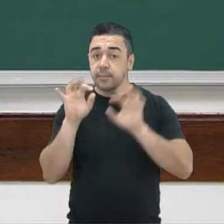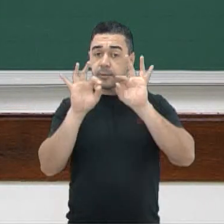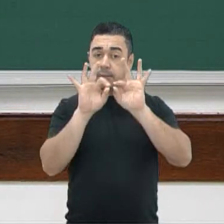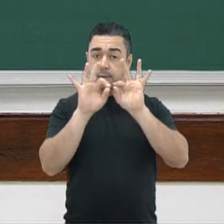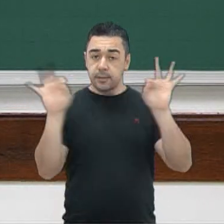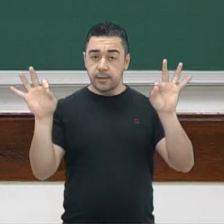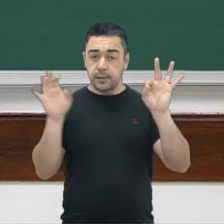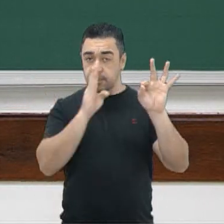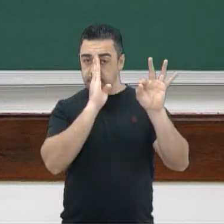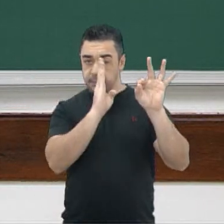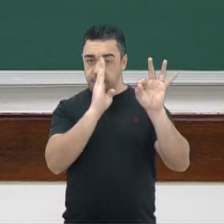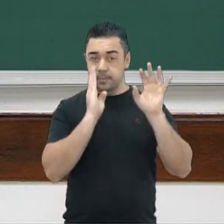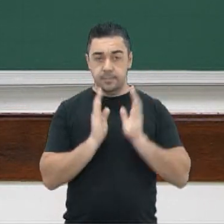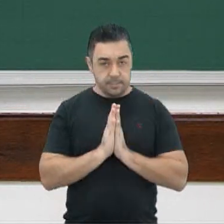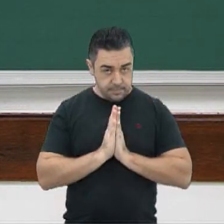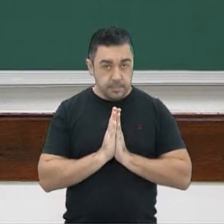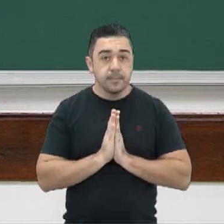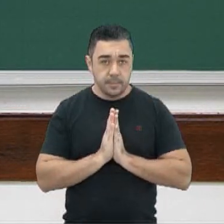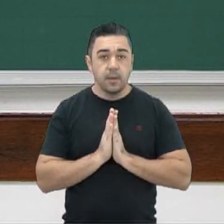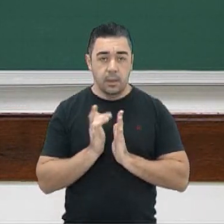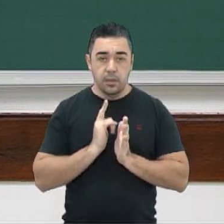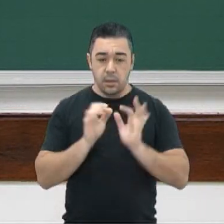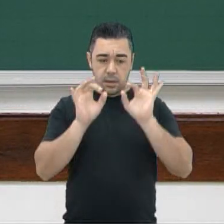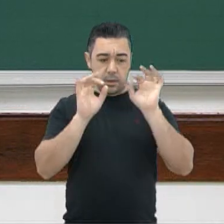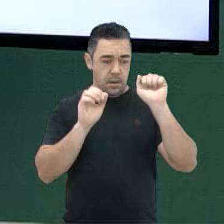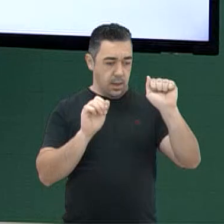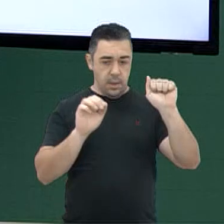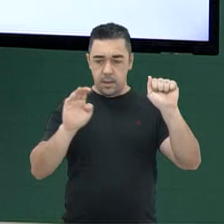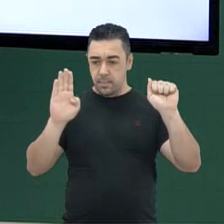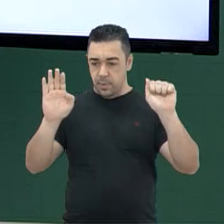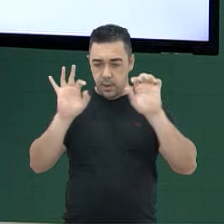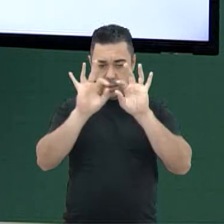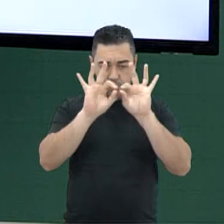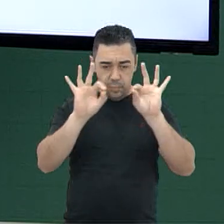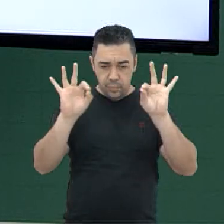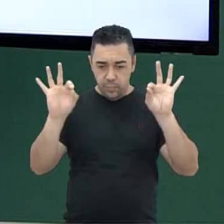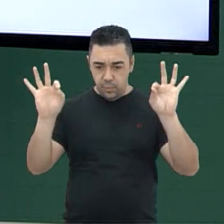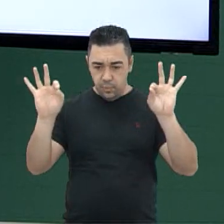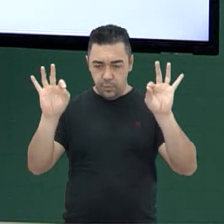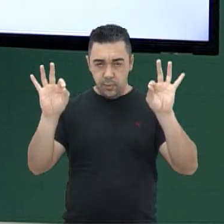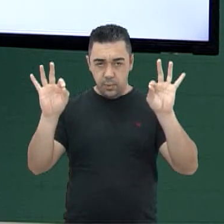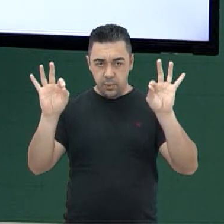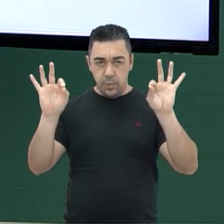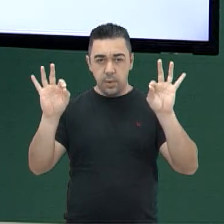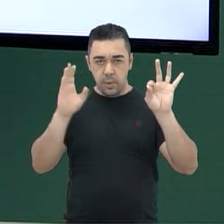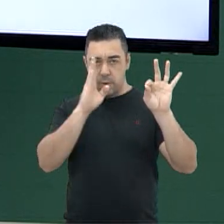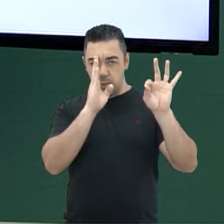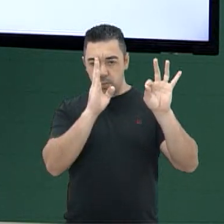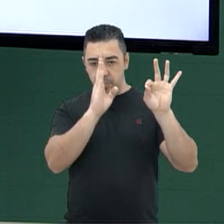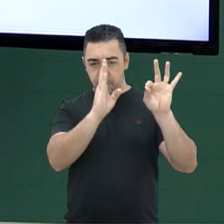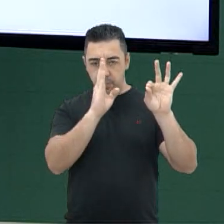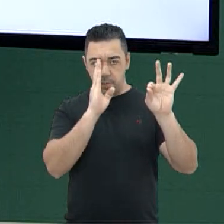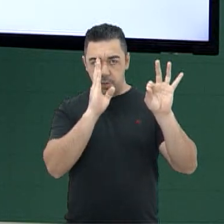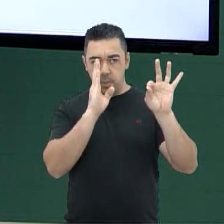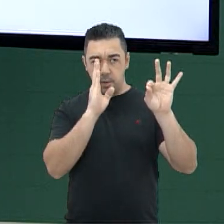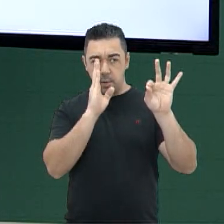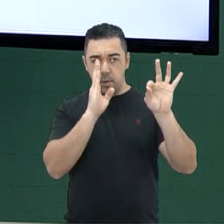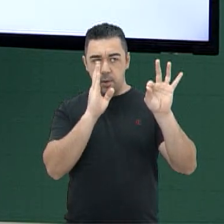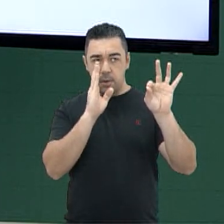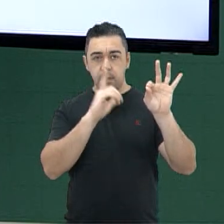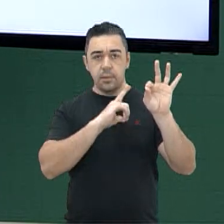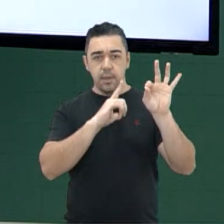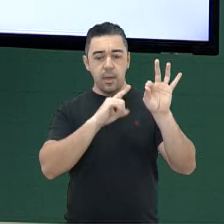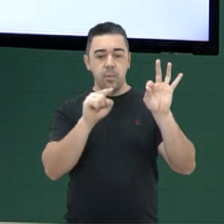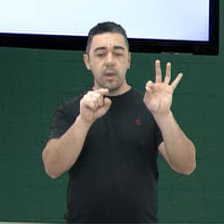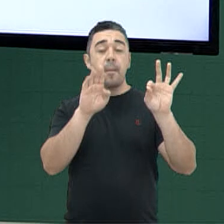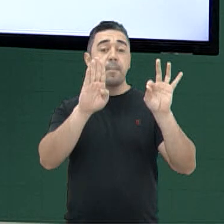um segmento de reta, a qual eu tracei a partir do segmento AC uma perpendicular, que